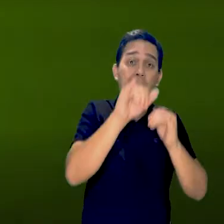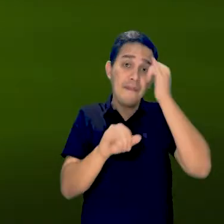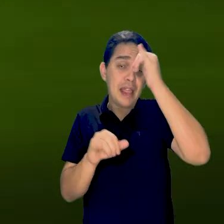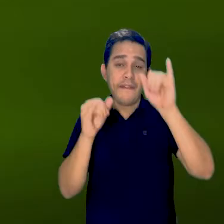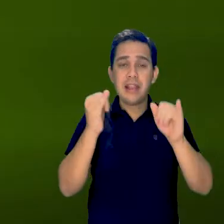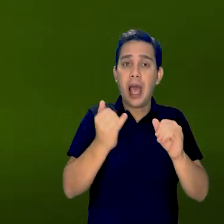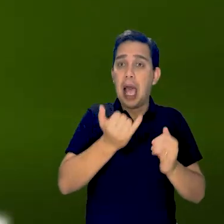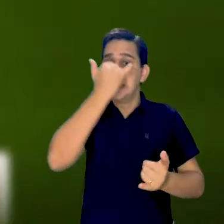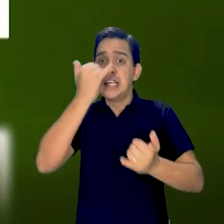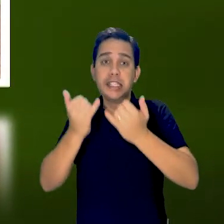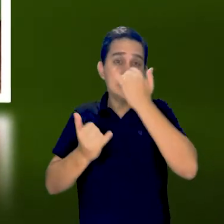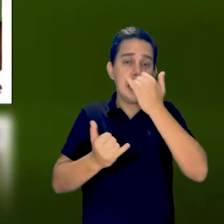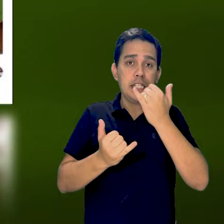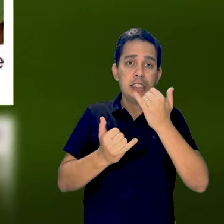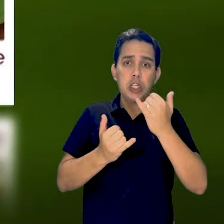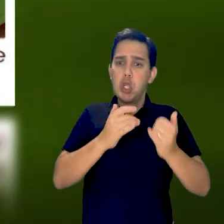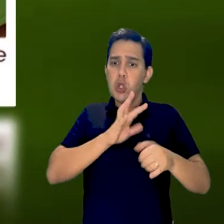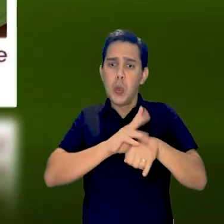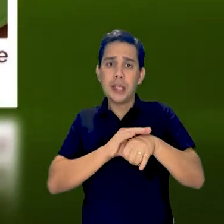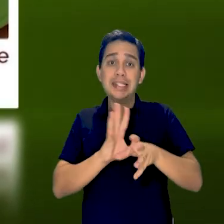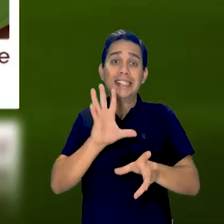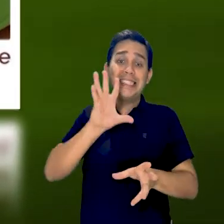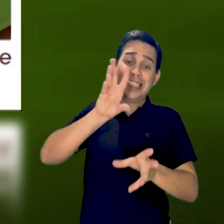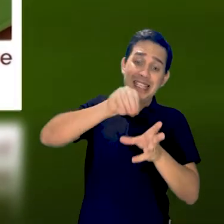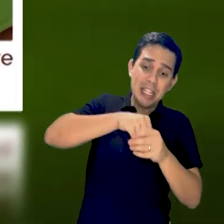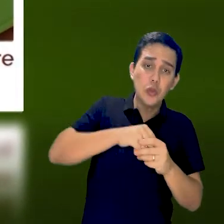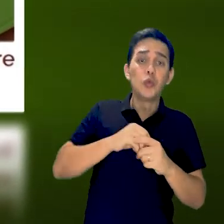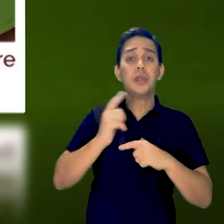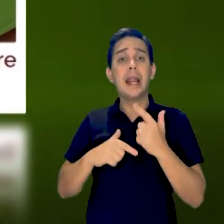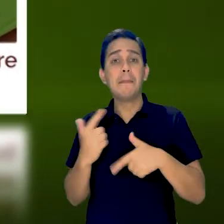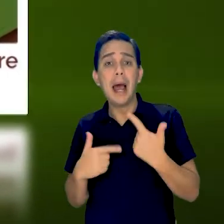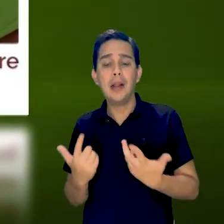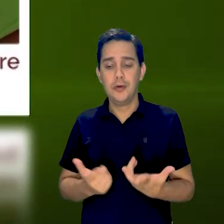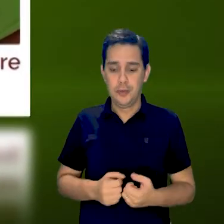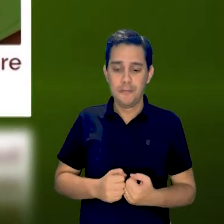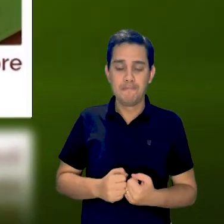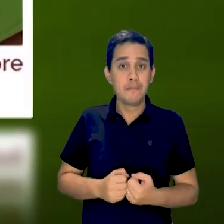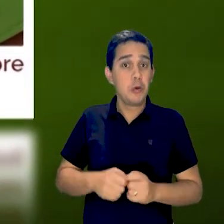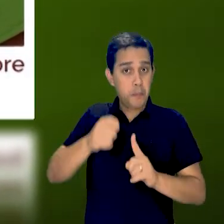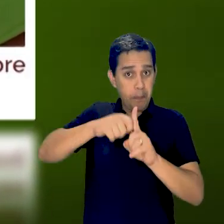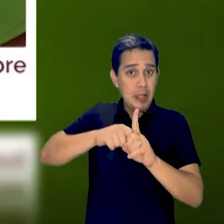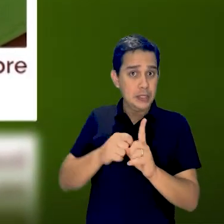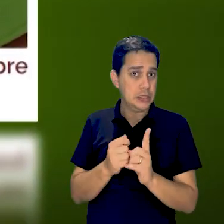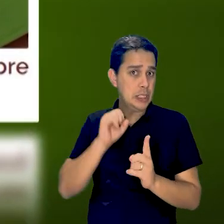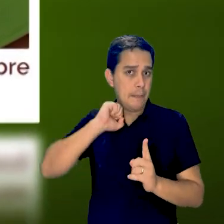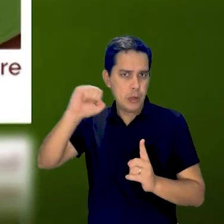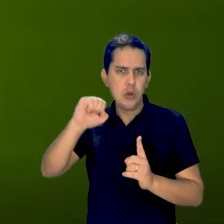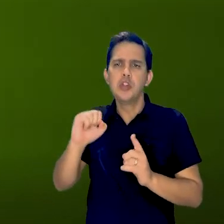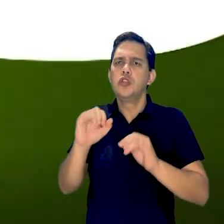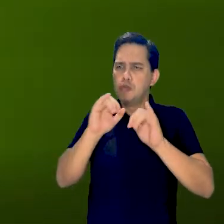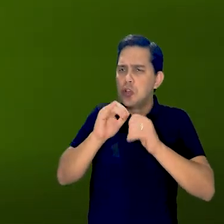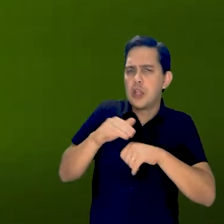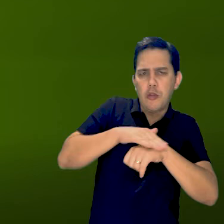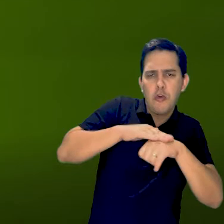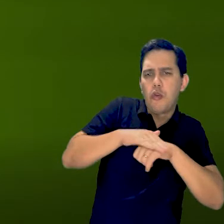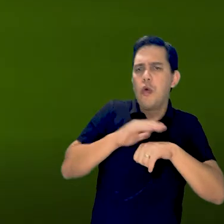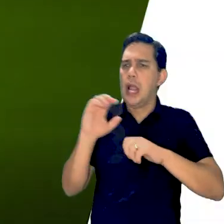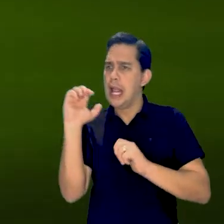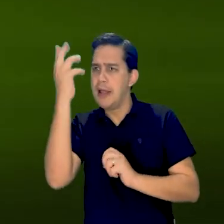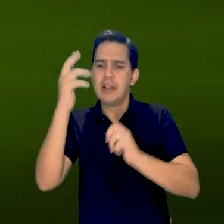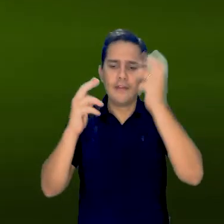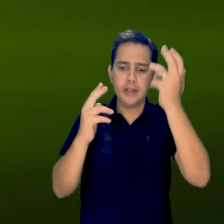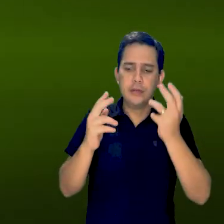no Brasil. Ao longo do mês, foram realizadas diferentes ações sobre o tema, com questões relacionadas à